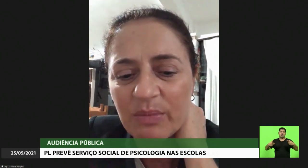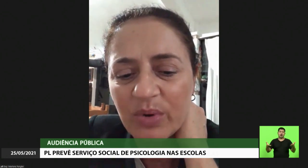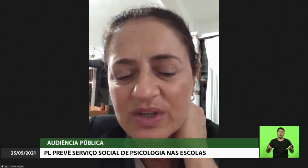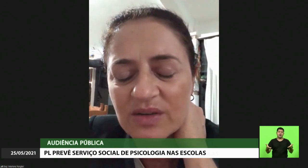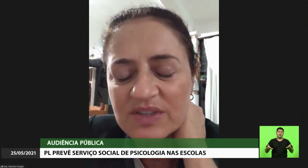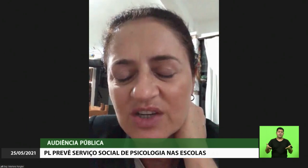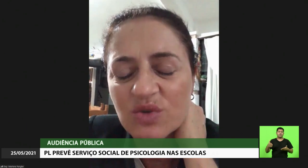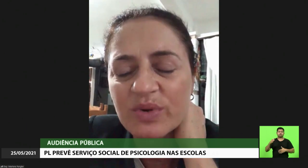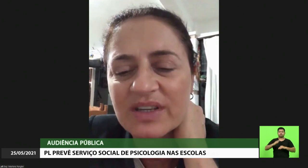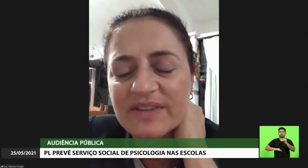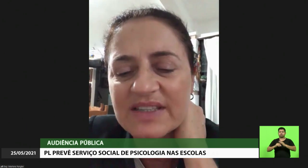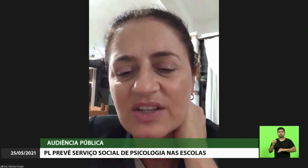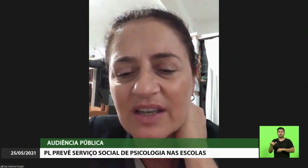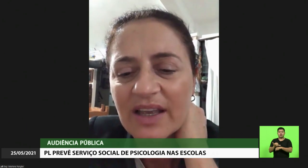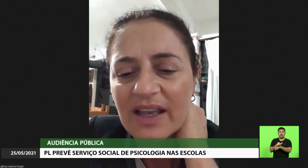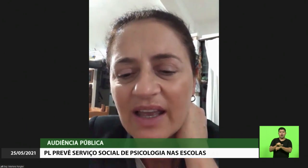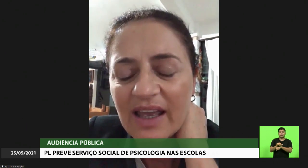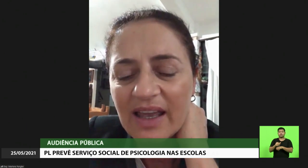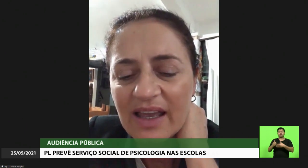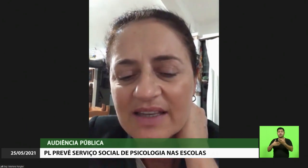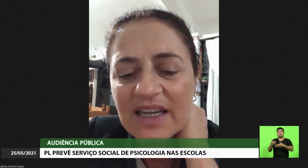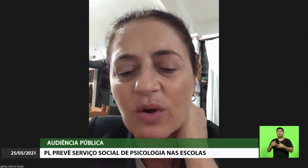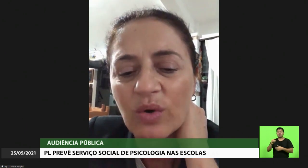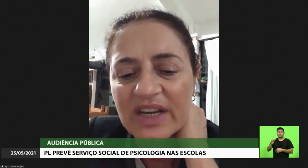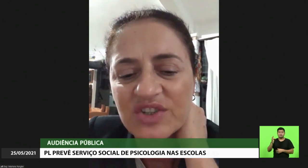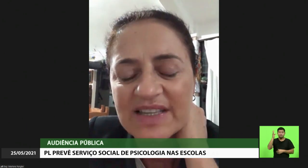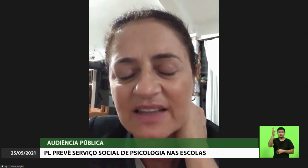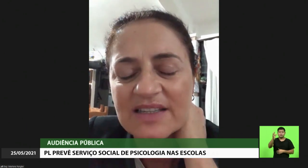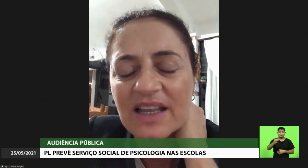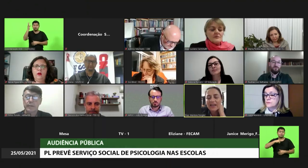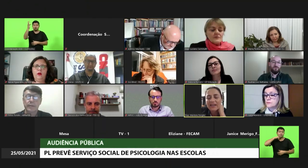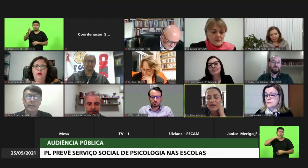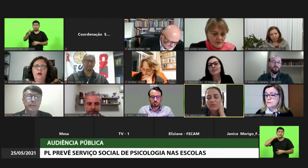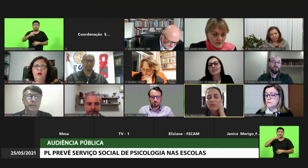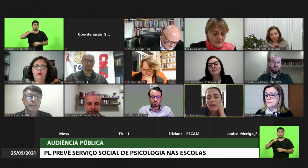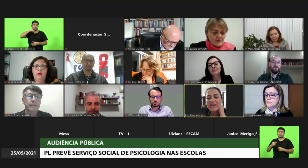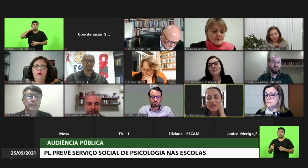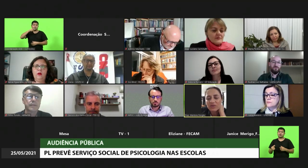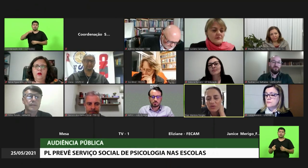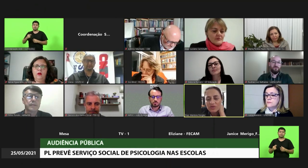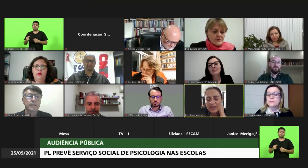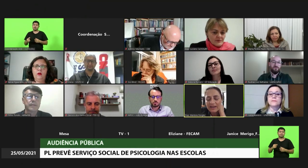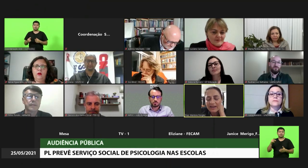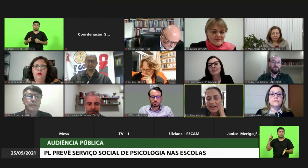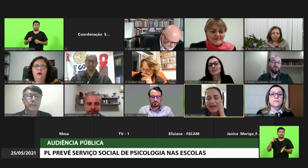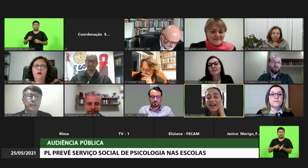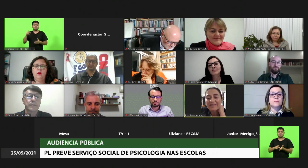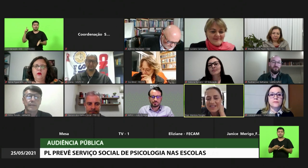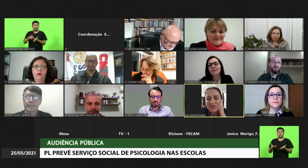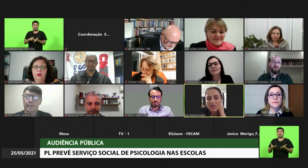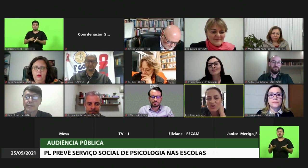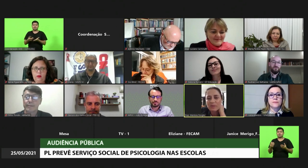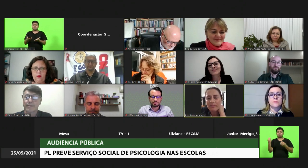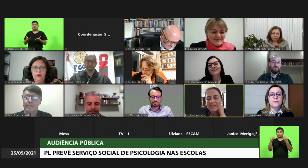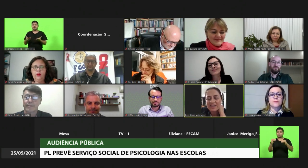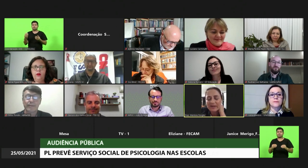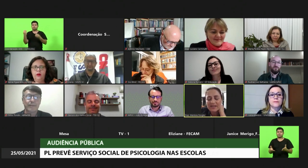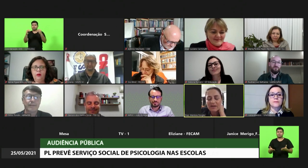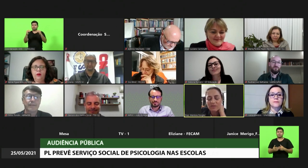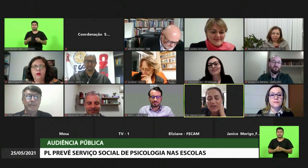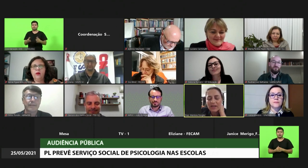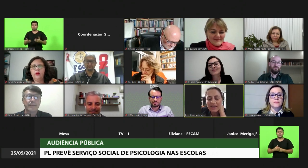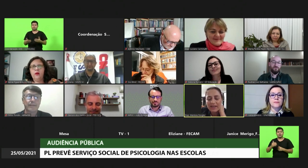ações que depois não sejam possíveis de serem concretizadas. Então, um abraço a todos, agradeço a todos